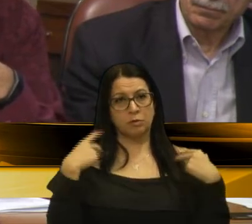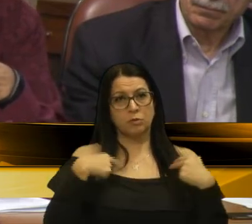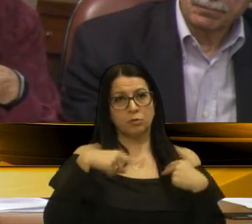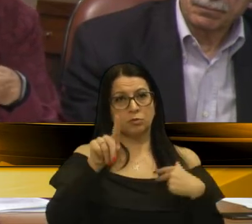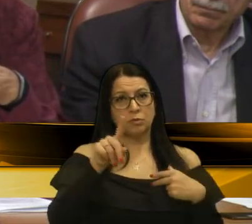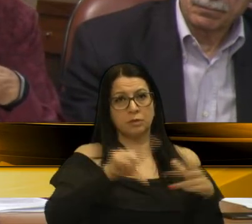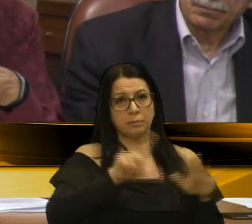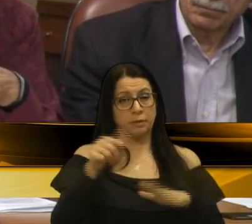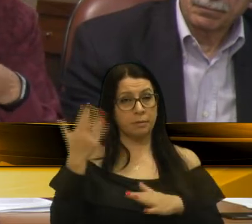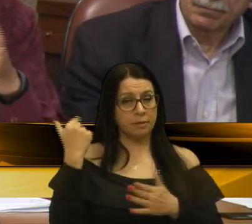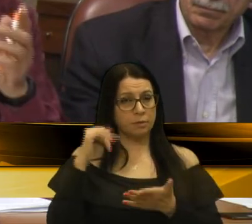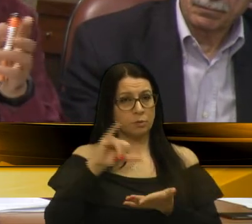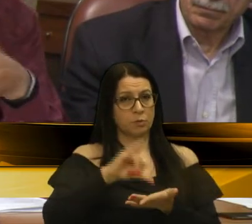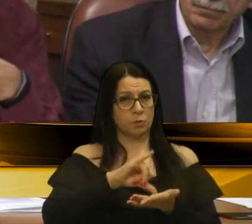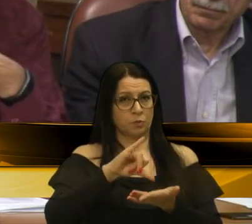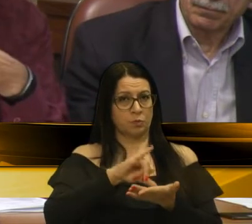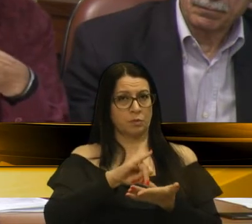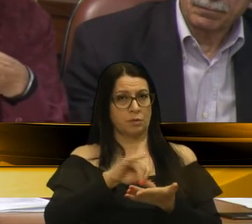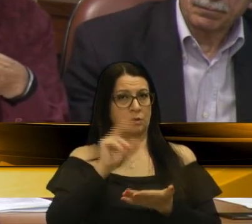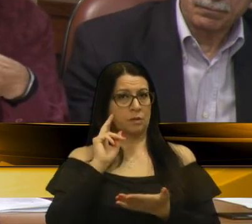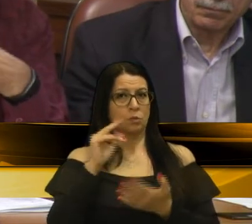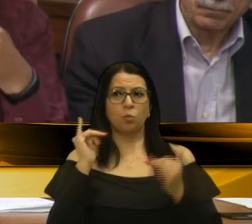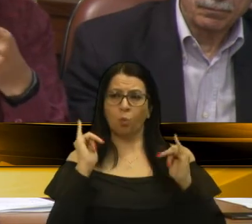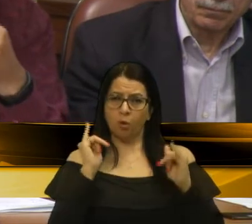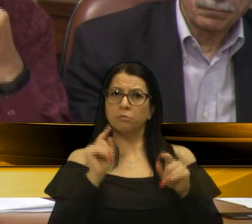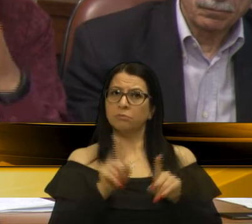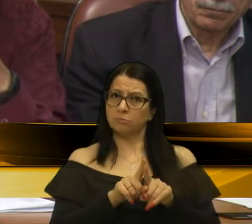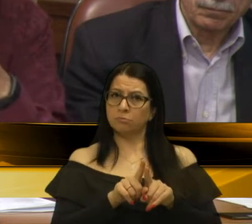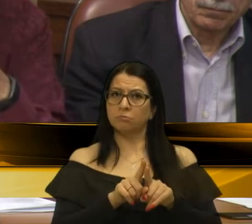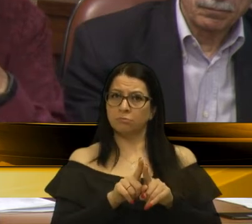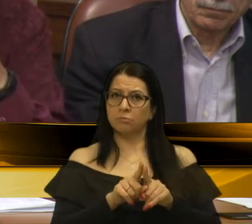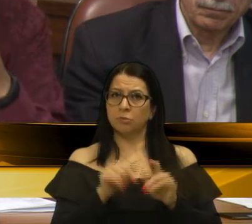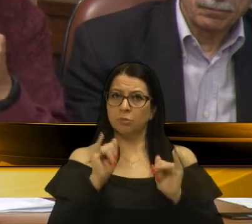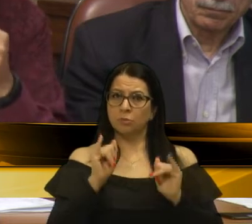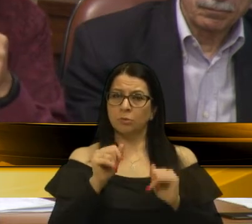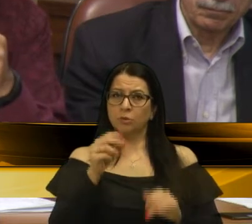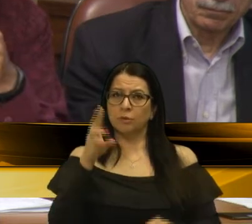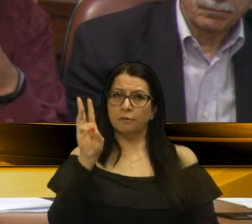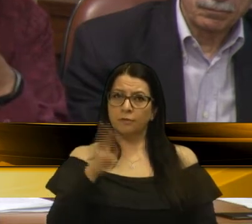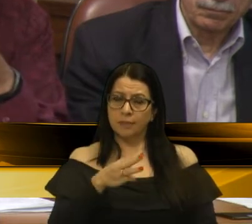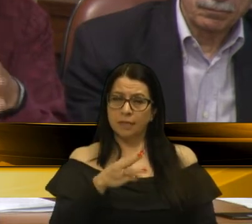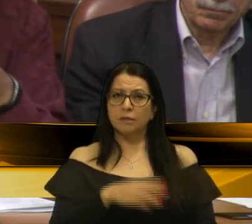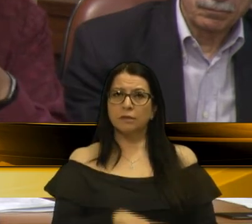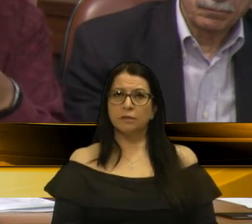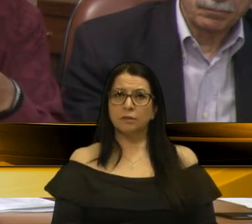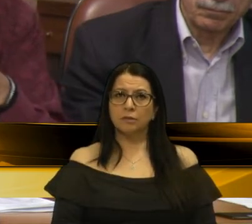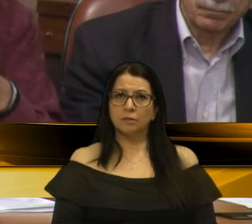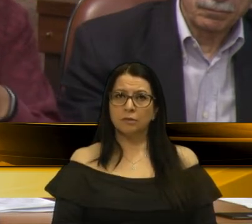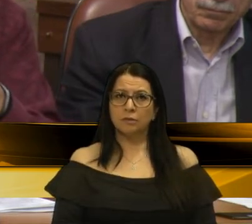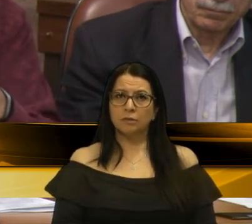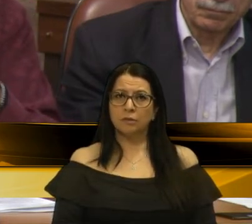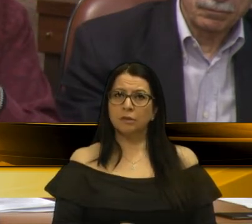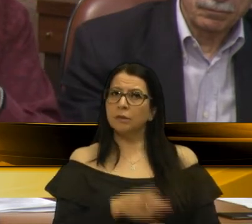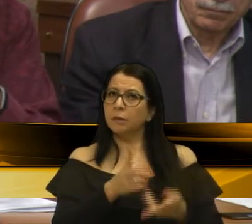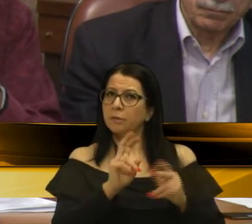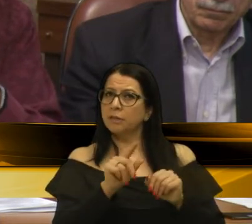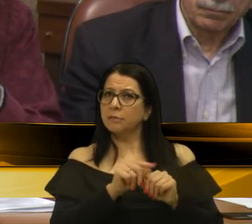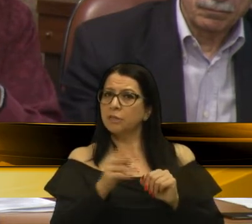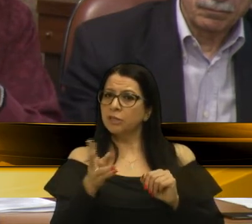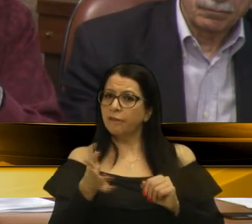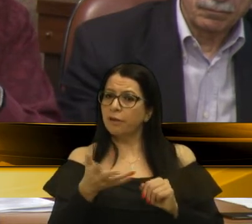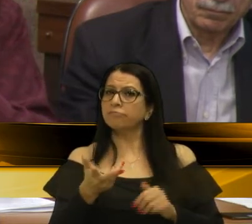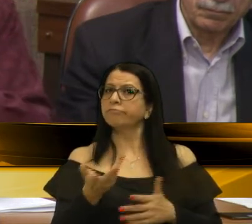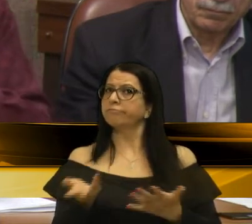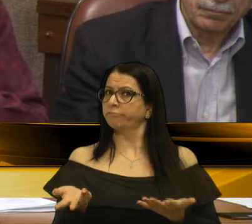semana que passou, até os ônibus, um ônibus inclusive da Avisat, eu percebi que estava em alta